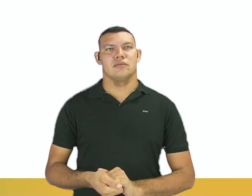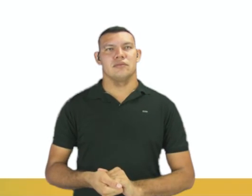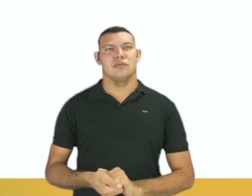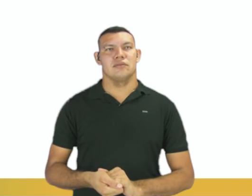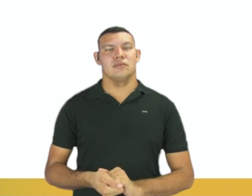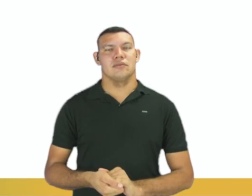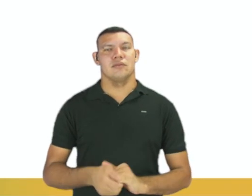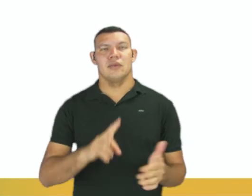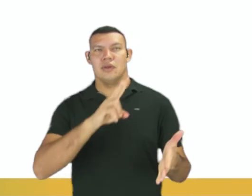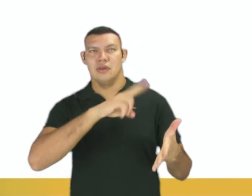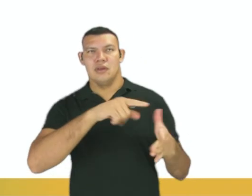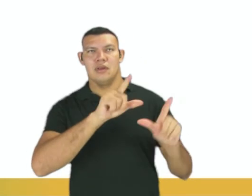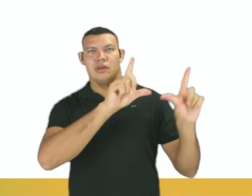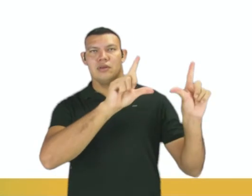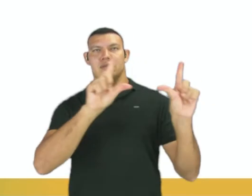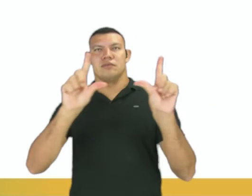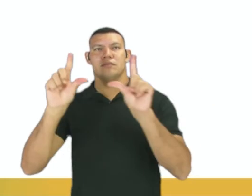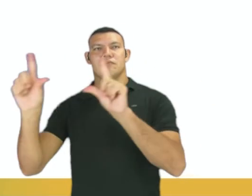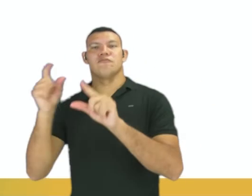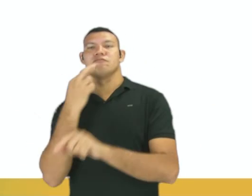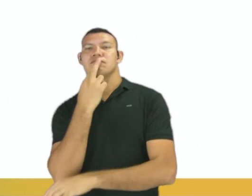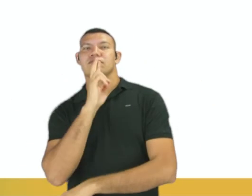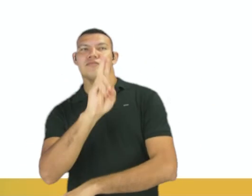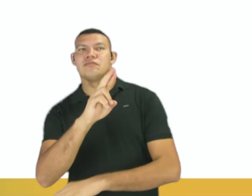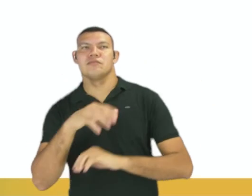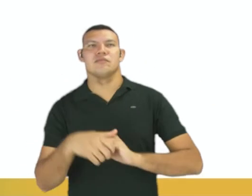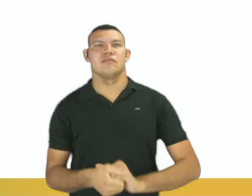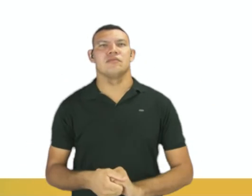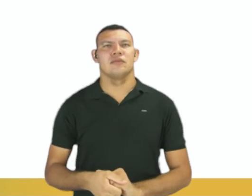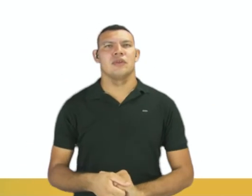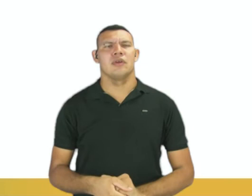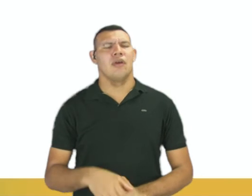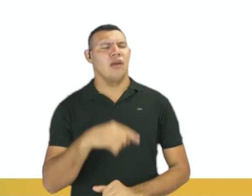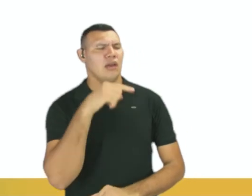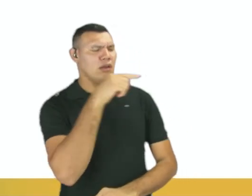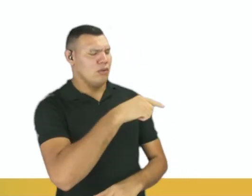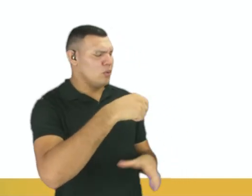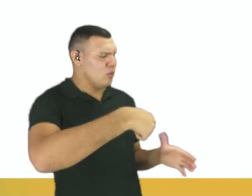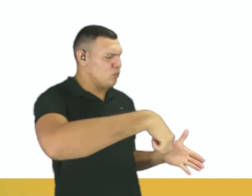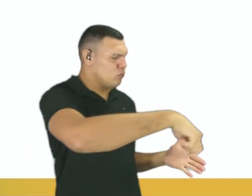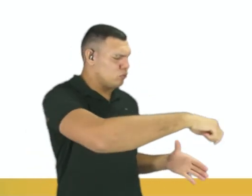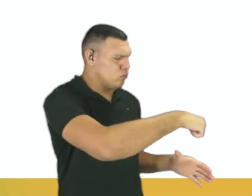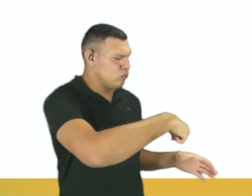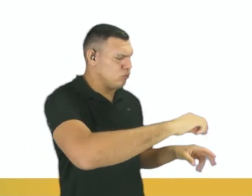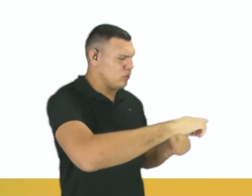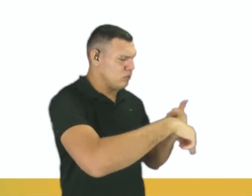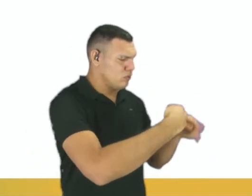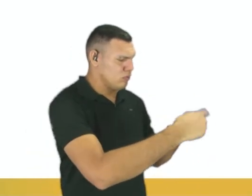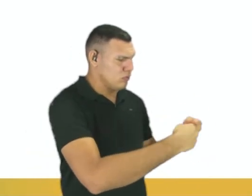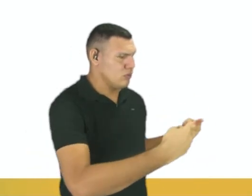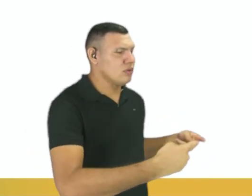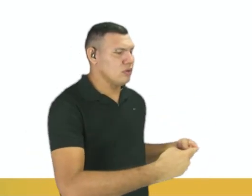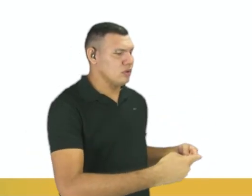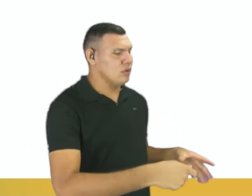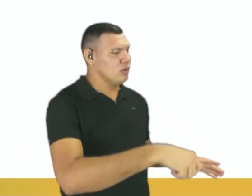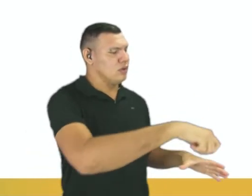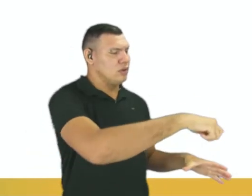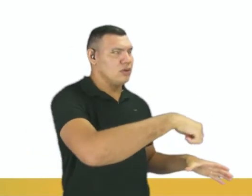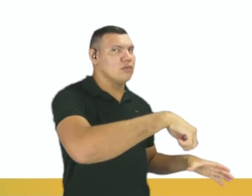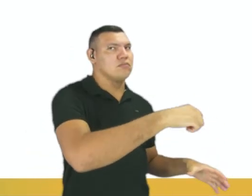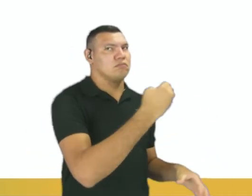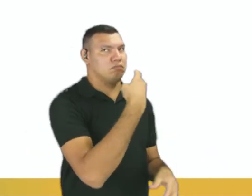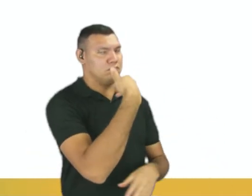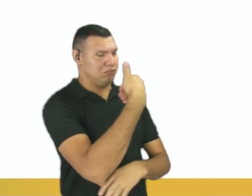Oi leia a tirinha e responda você não pôs molho bastante no macarrão Tudo bem aí ele coloca mais molho